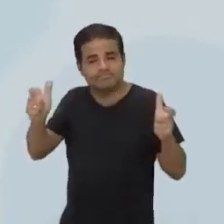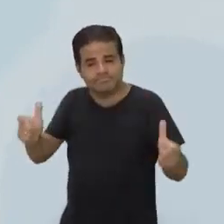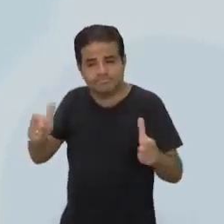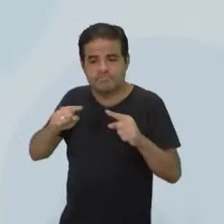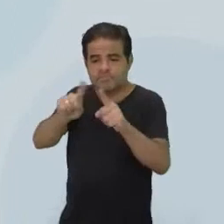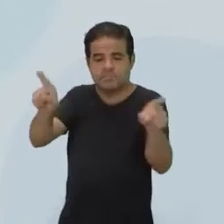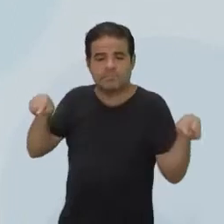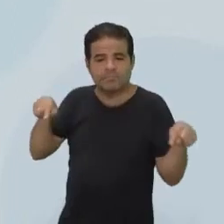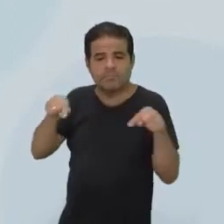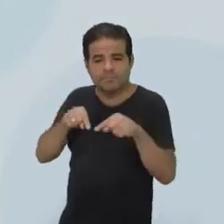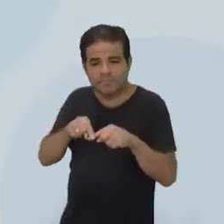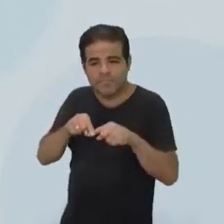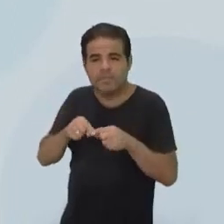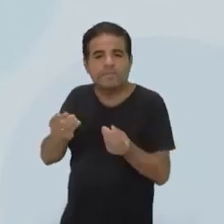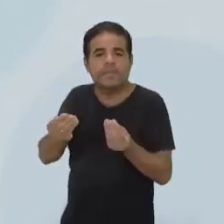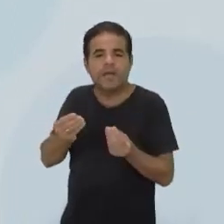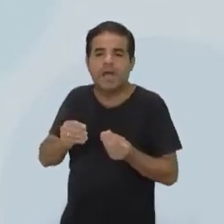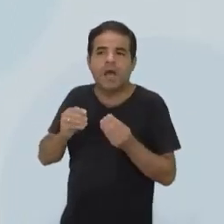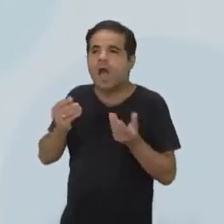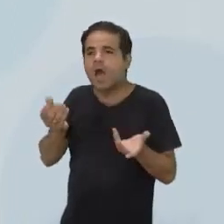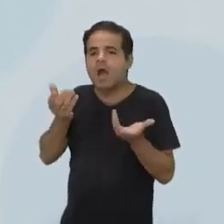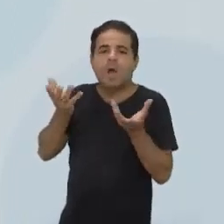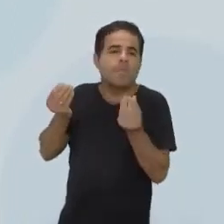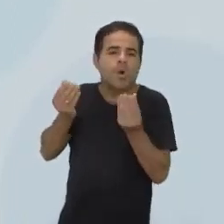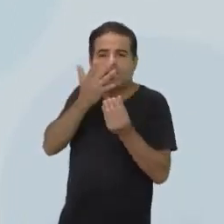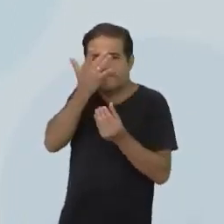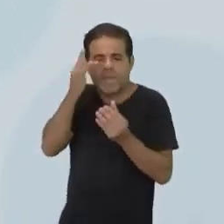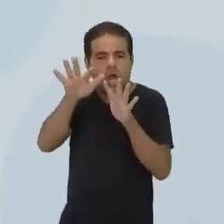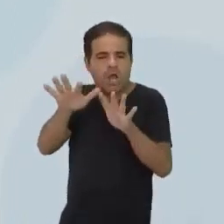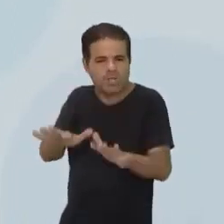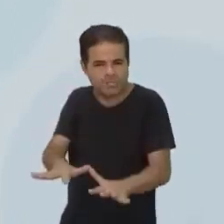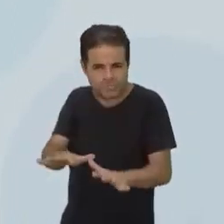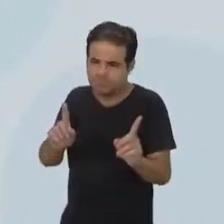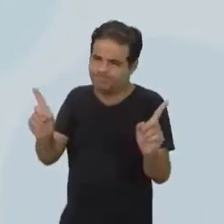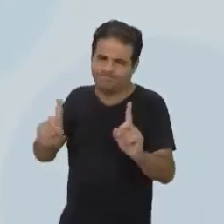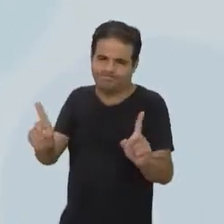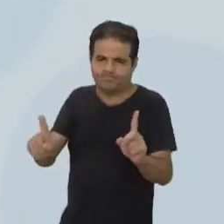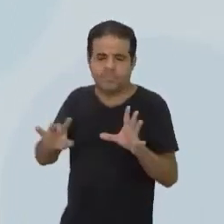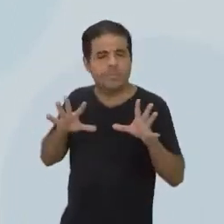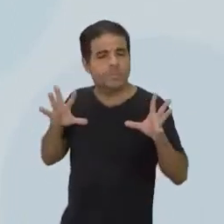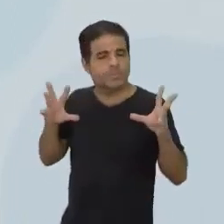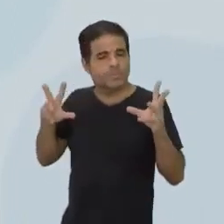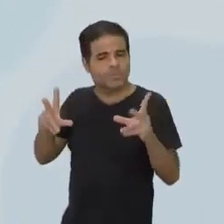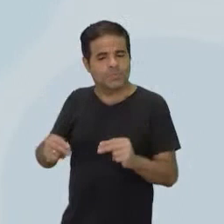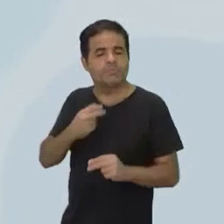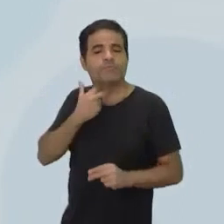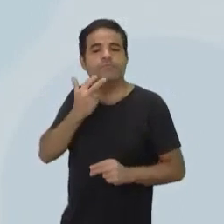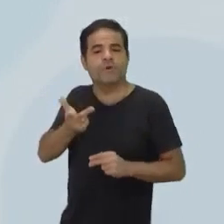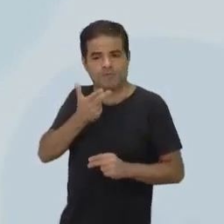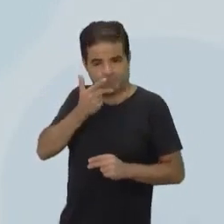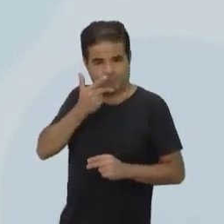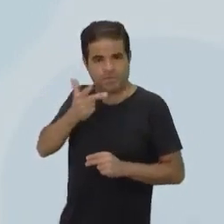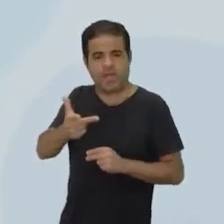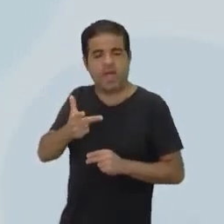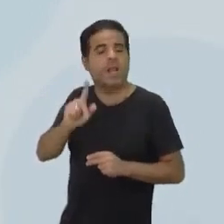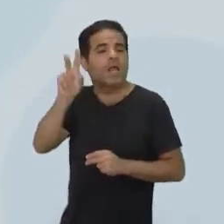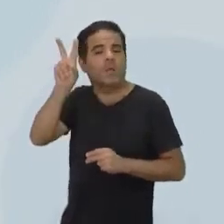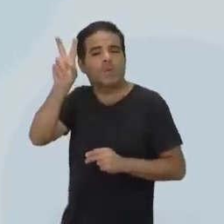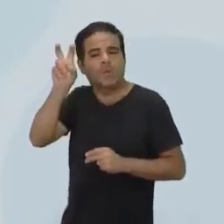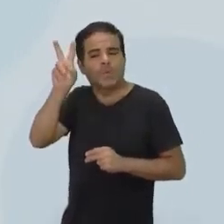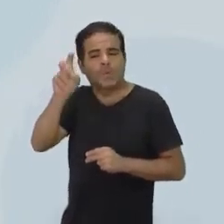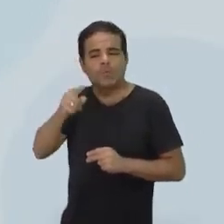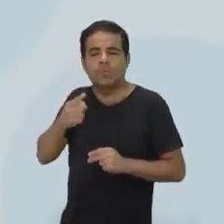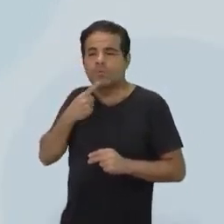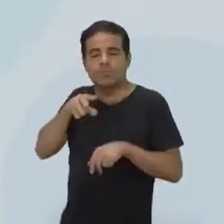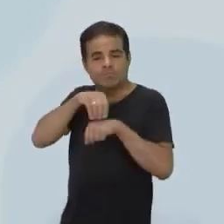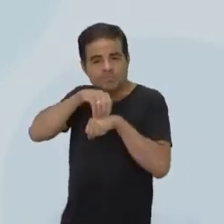de vocês aí, para não ficar muitas pessoas, né, porque é importante a gente, todo mundo ter voz, ter fala, né, sobre o que a